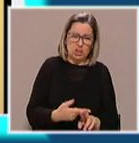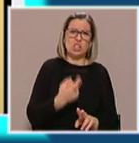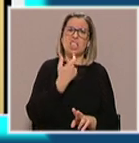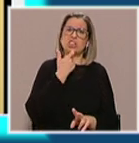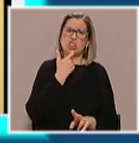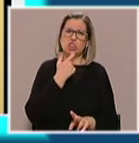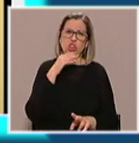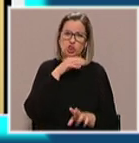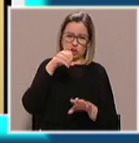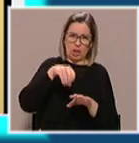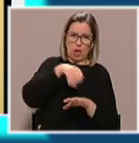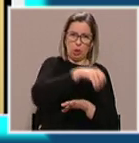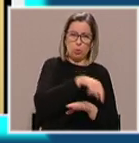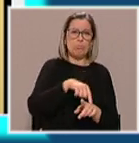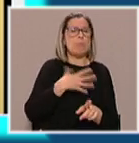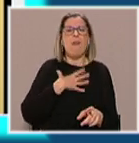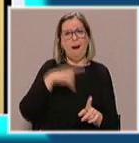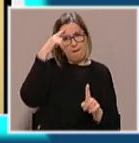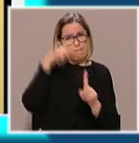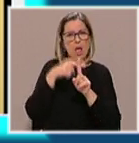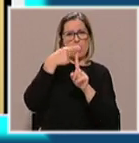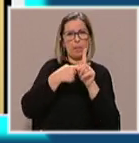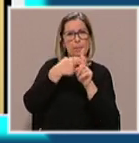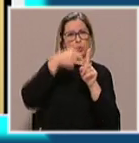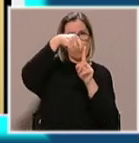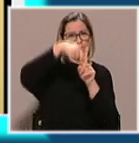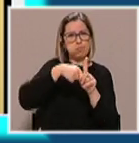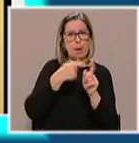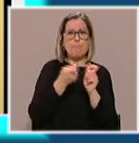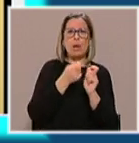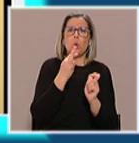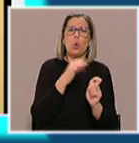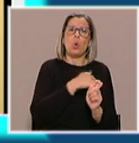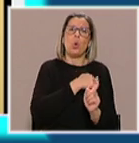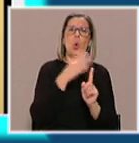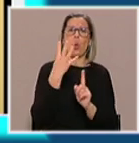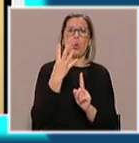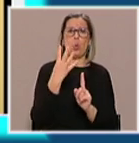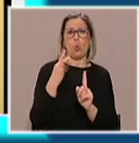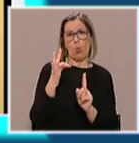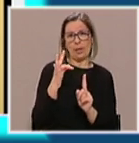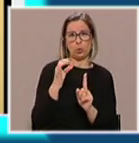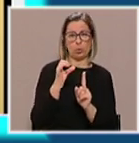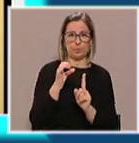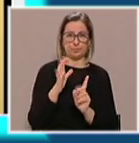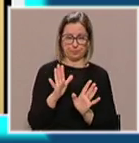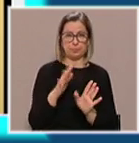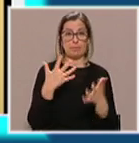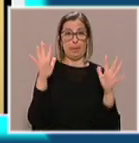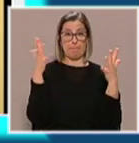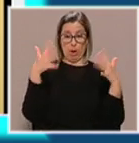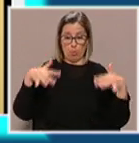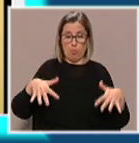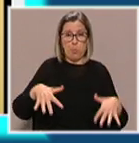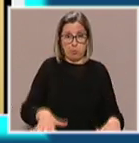para que a água tivesse uma temperatura próxima dos 4 graus Celsius. As minhas mãos vão ficar